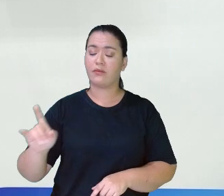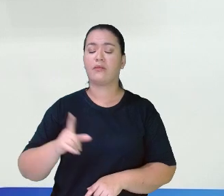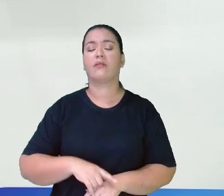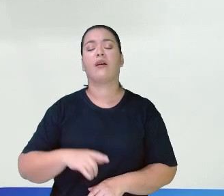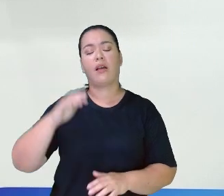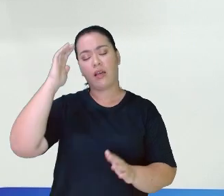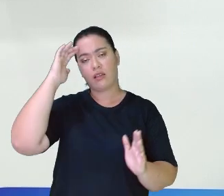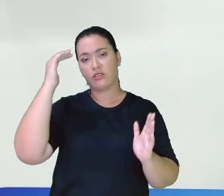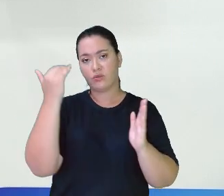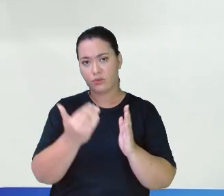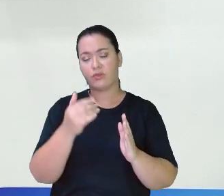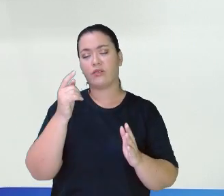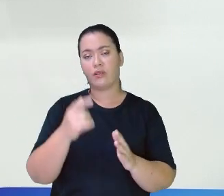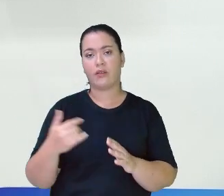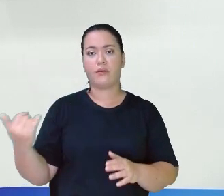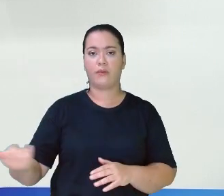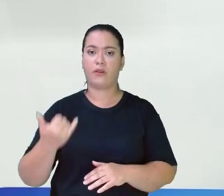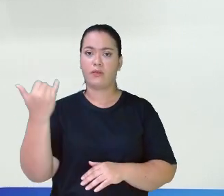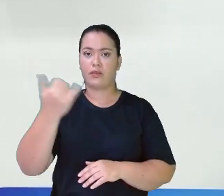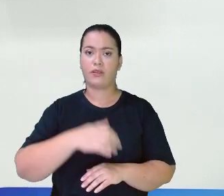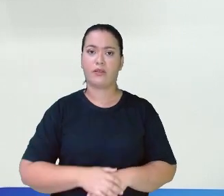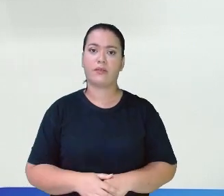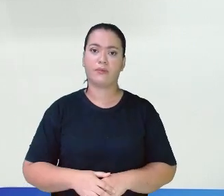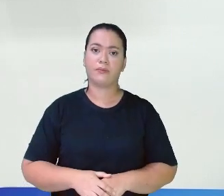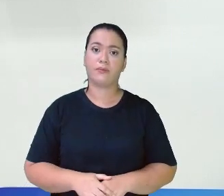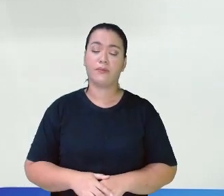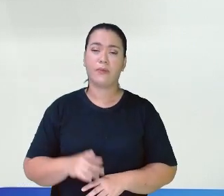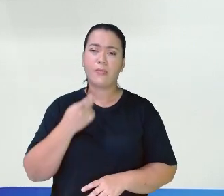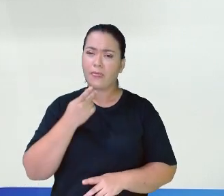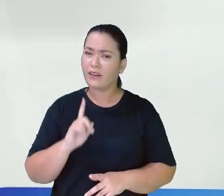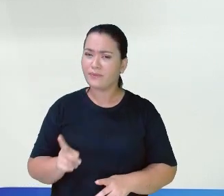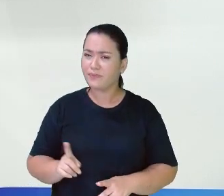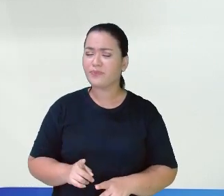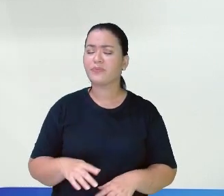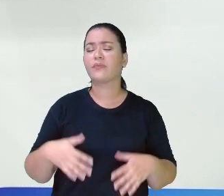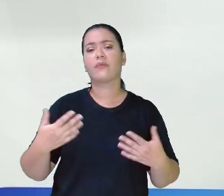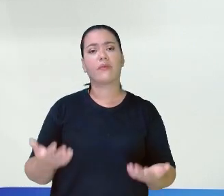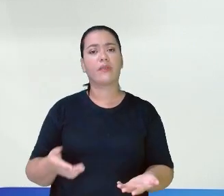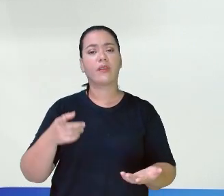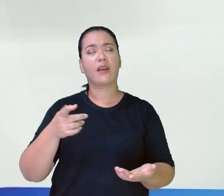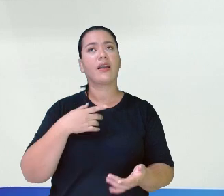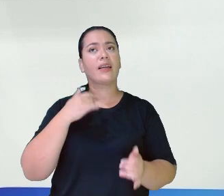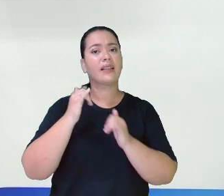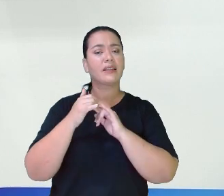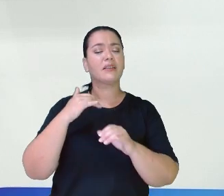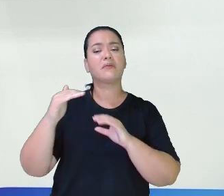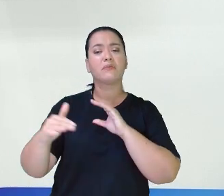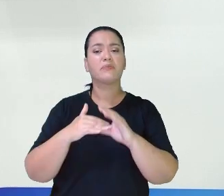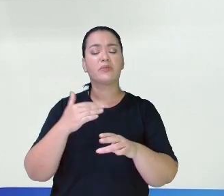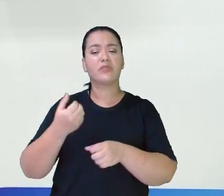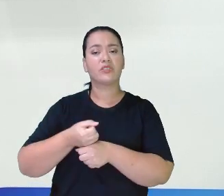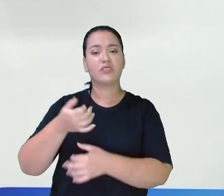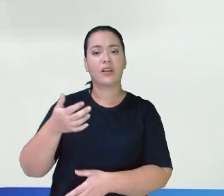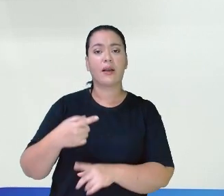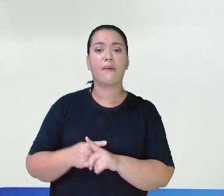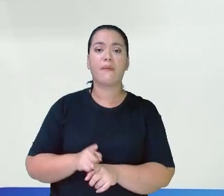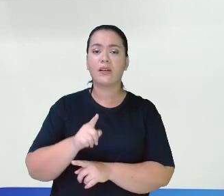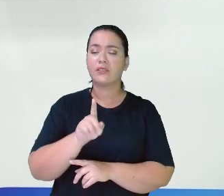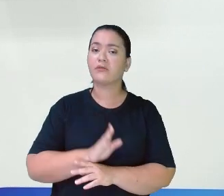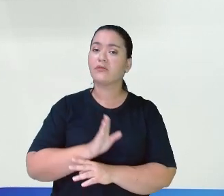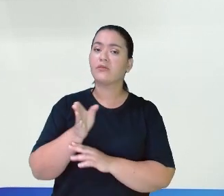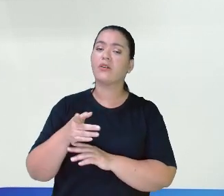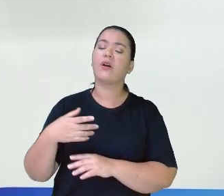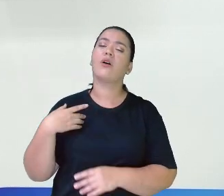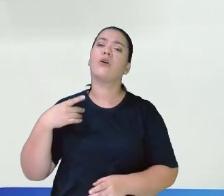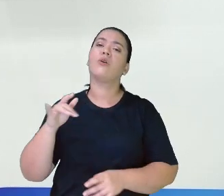é fundamental. Não deu para você colocar no chat, não sei se foi a internet que não ajudou muito hoje, mas coloca no YouTube de